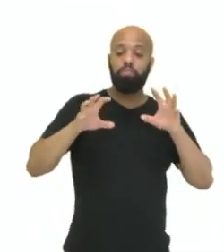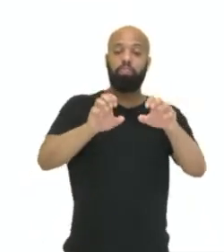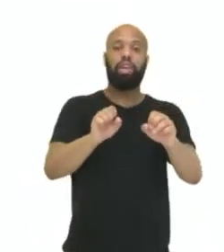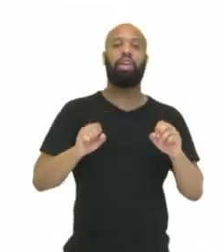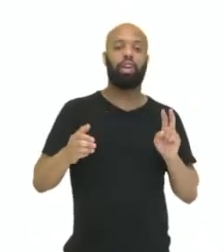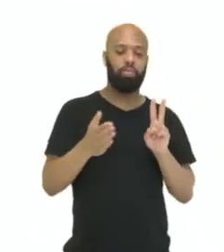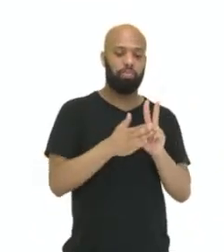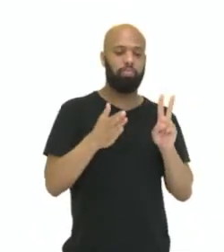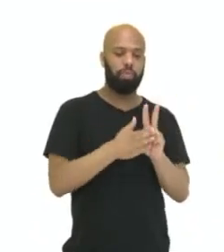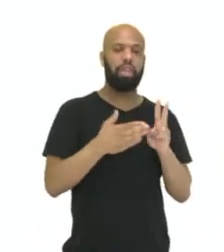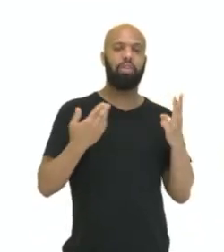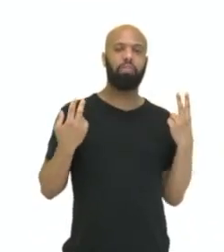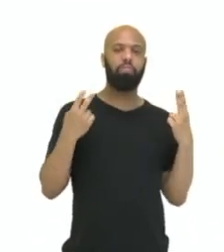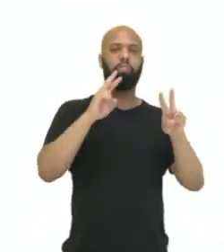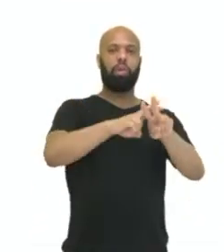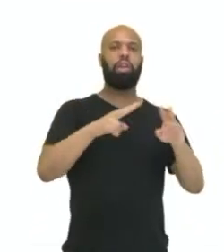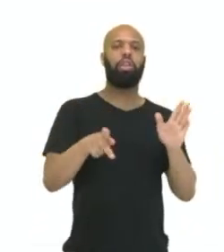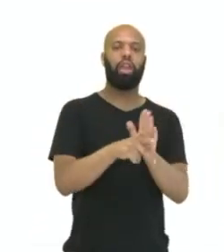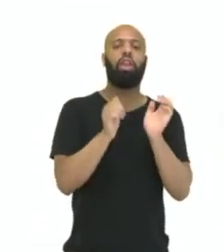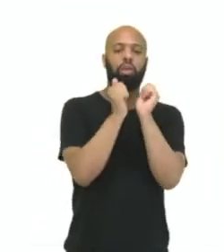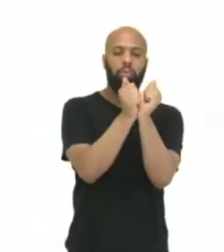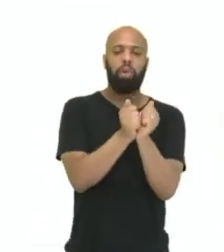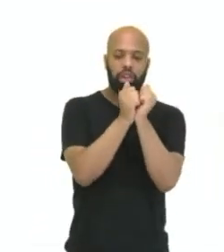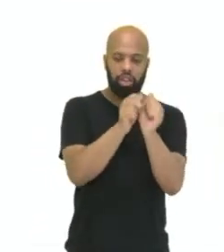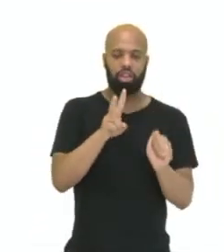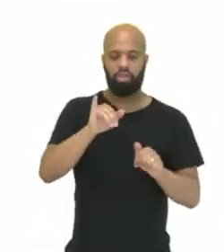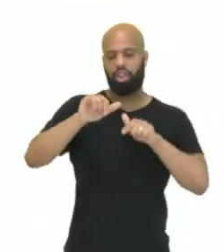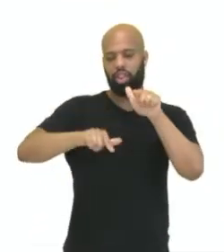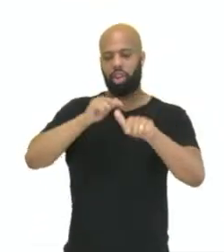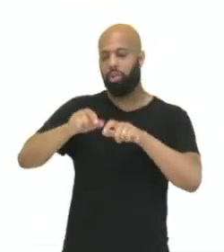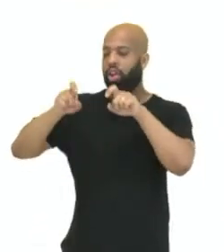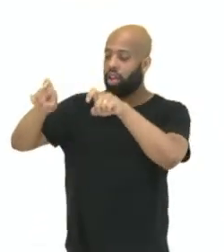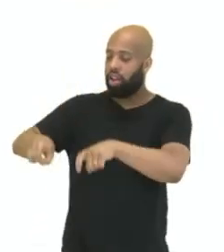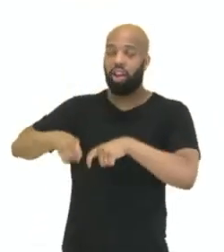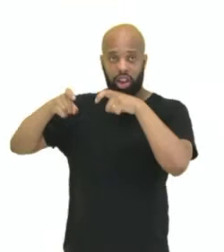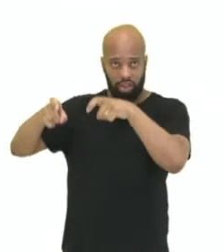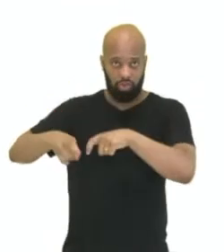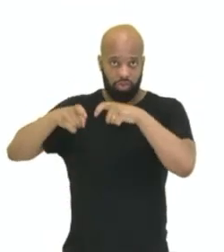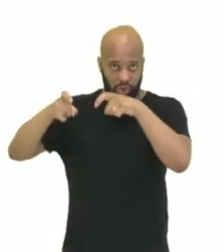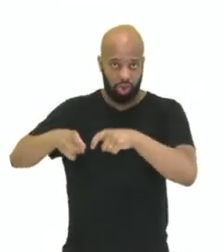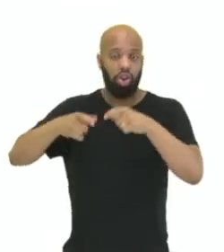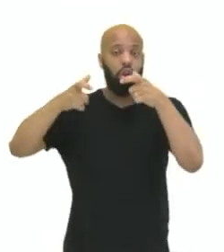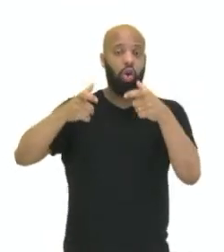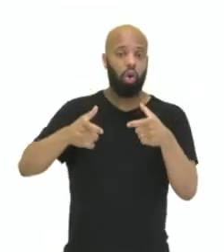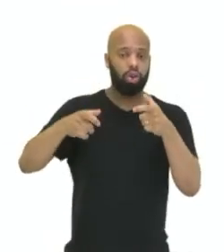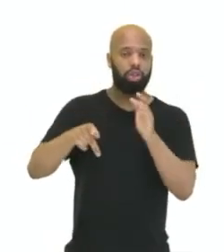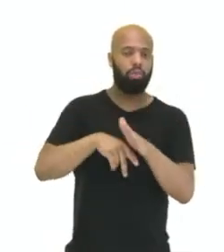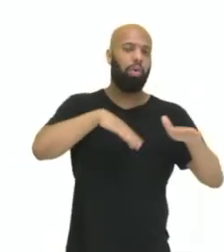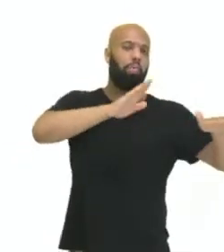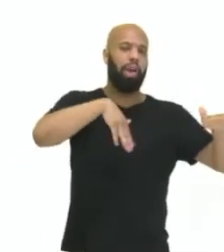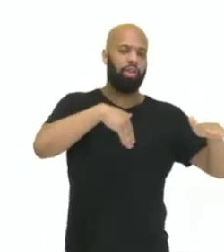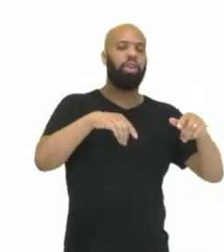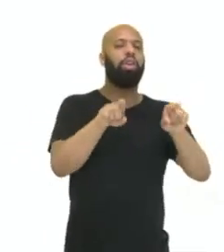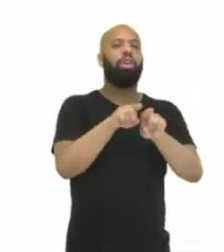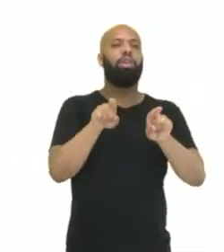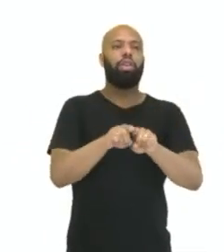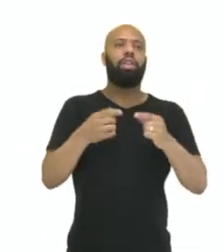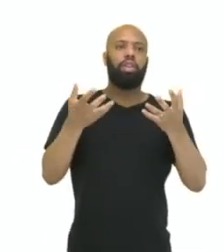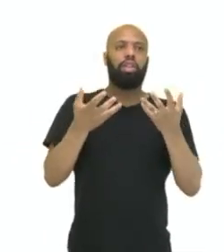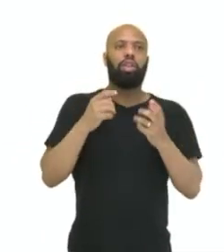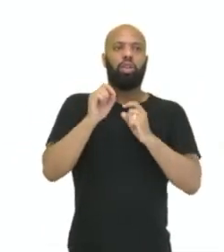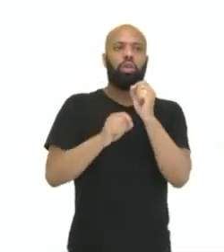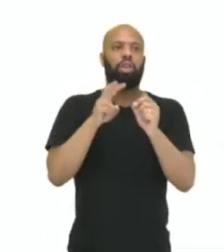capturar índios, escravizá-los para trabalhar nas lavouras, mais na região litorânea. Então eles